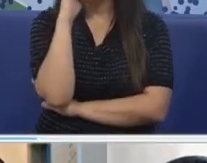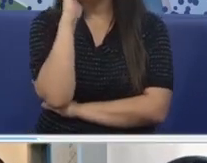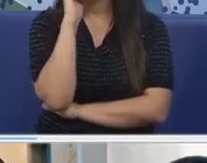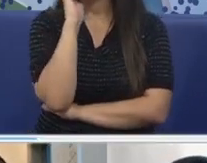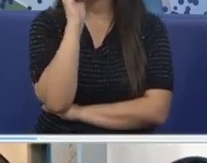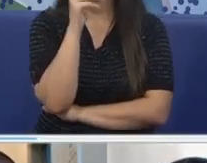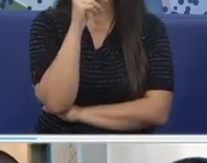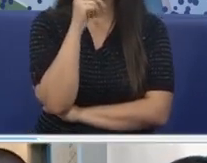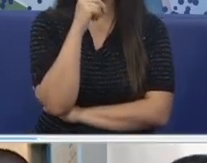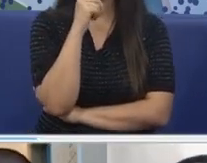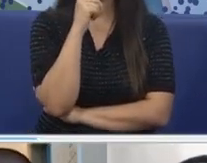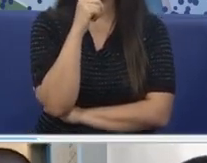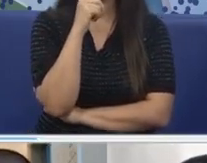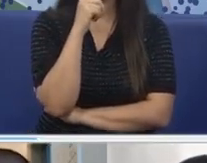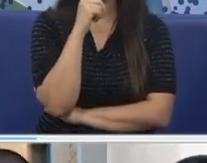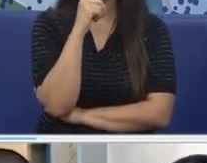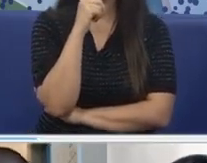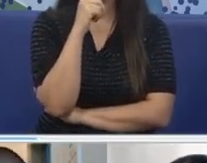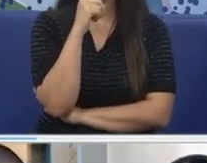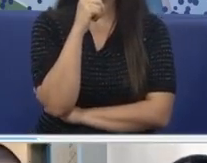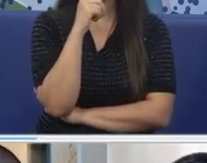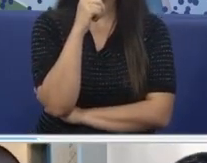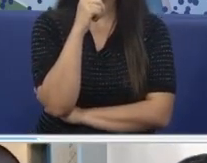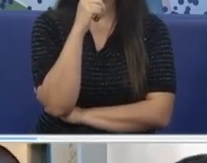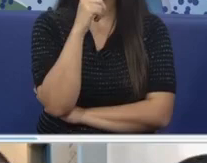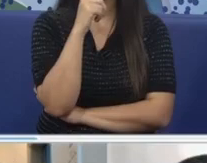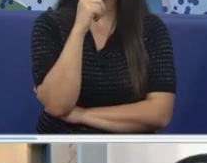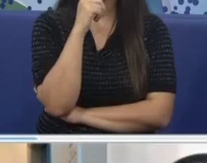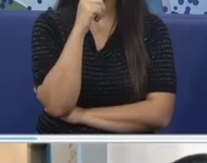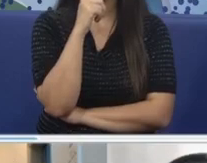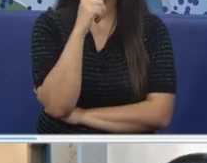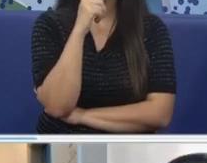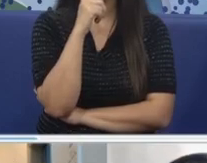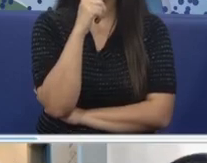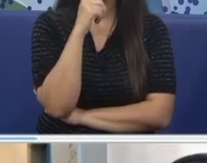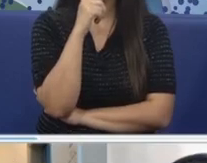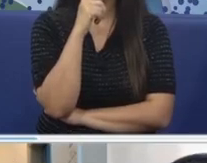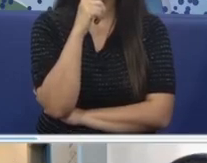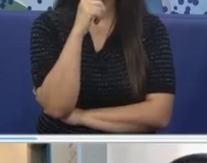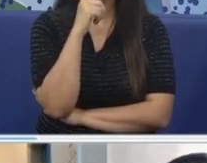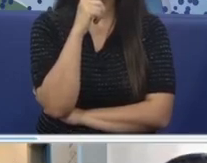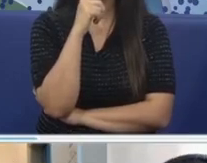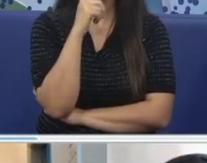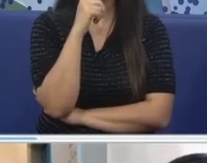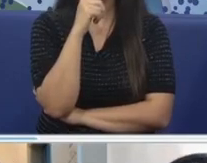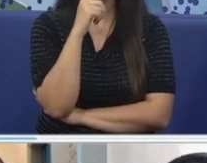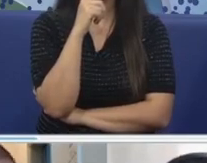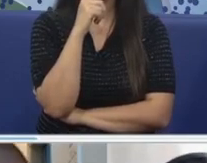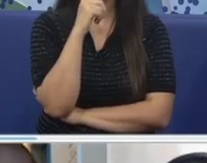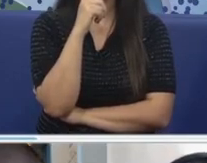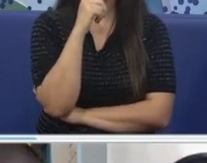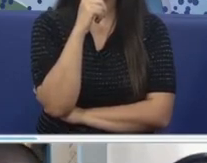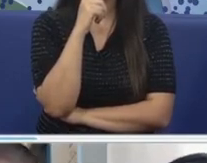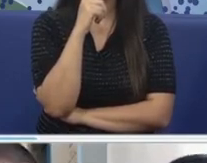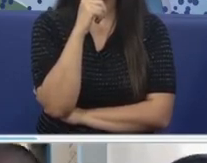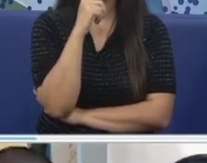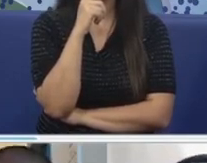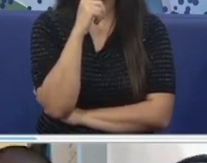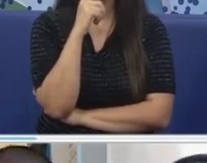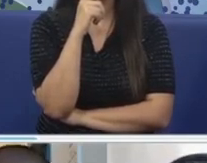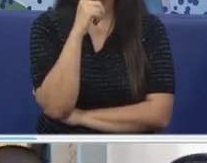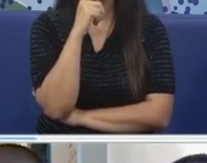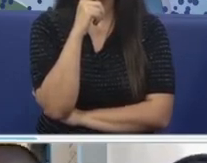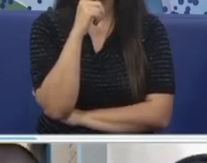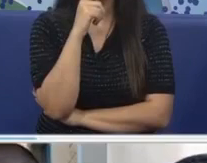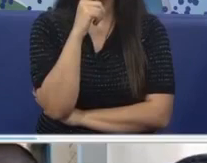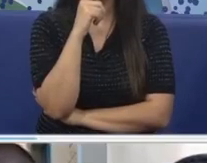humor de qualquer um. E o Fluminense, de fato, podia estar no G4 agora, podia estar na frente do Palmeiras, por exemplo, e deixou de entrar por causa desse gol. E tá fora do G6, se acabasse